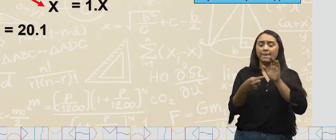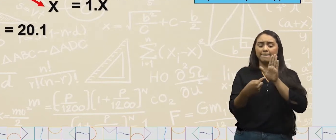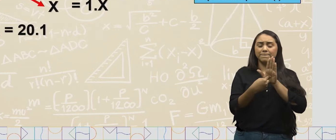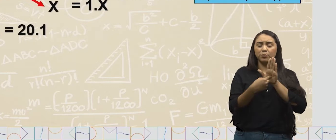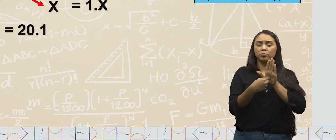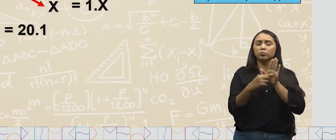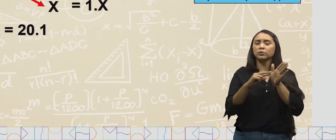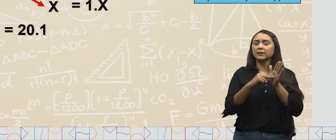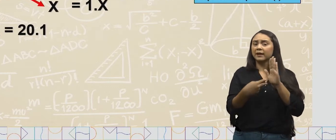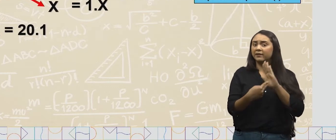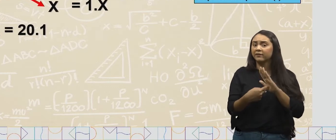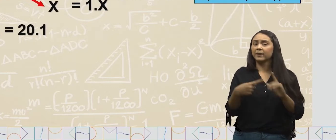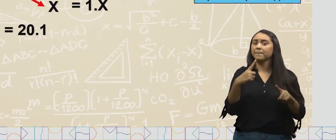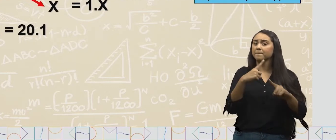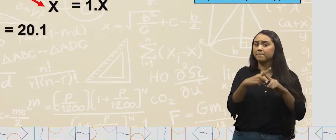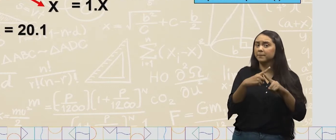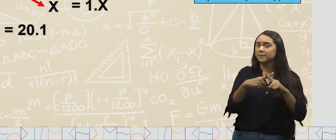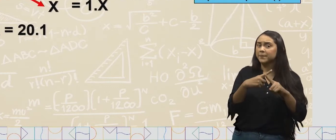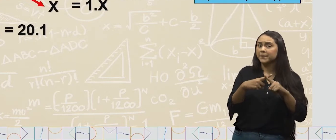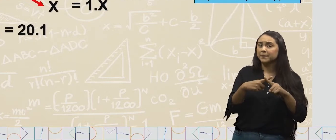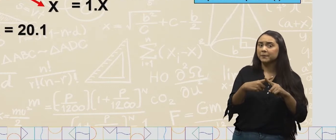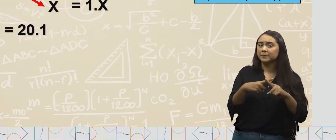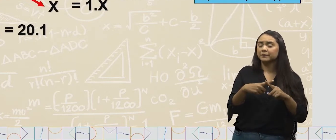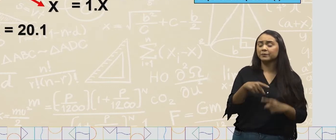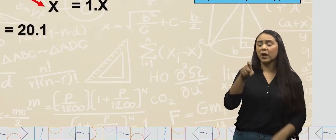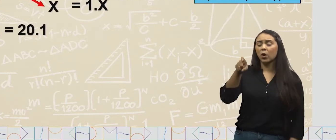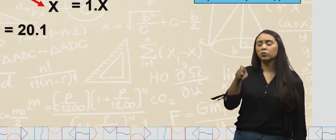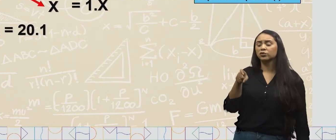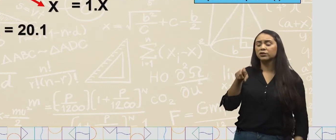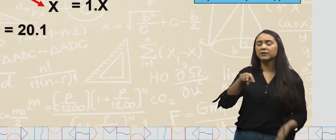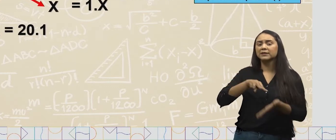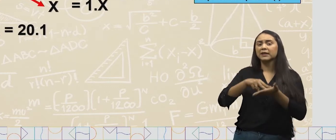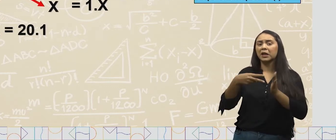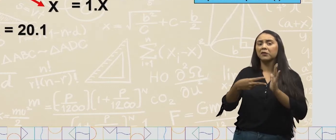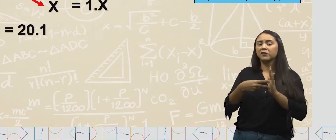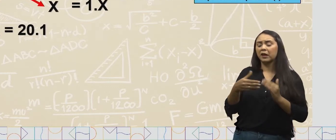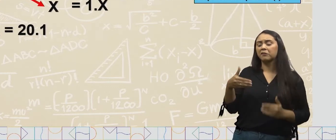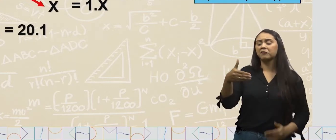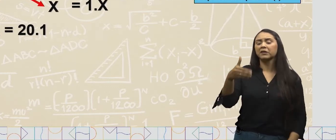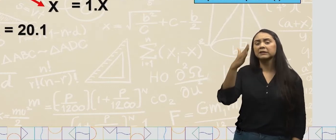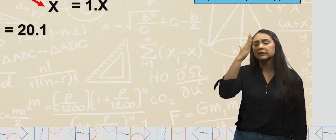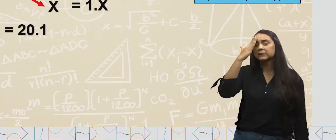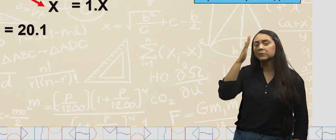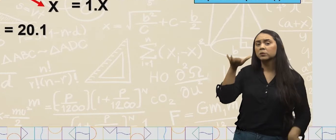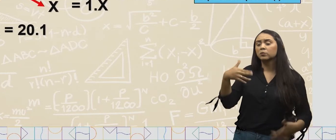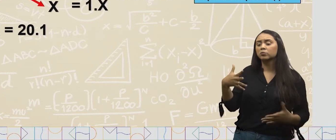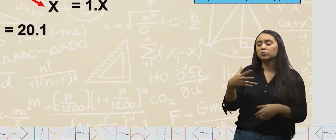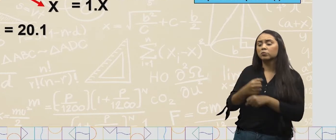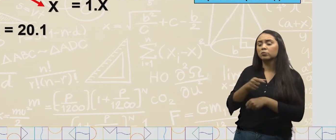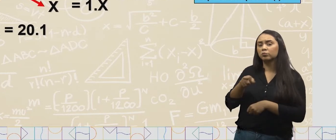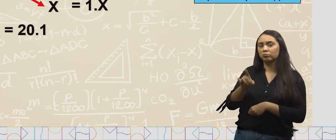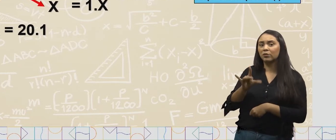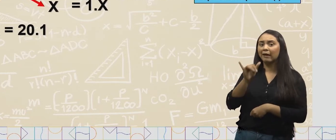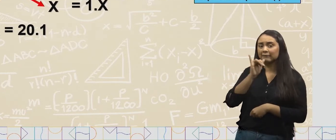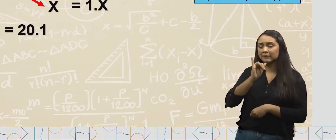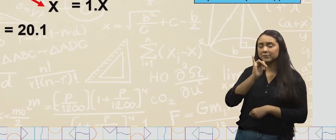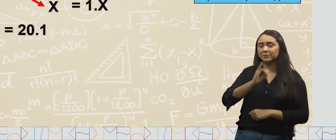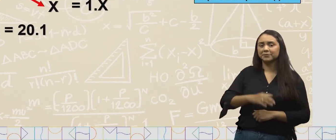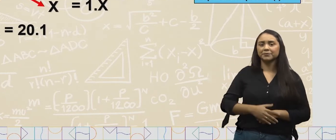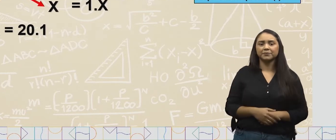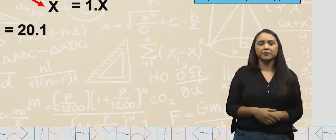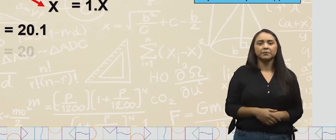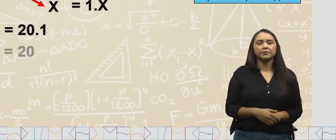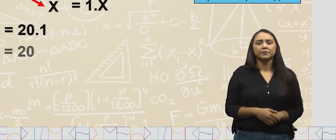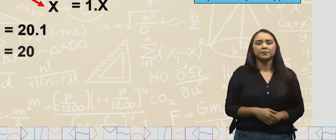é multiplicação e o x é uma variável, que é um número que eu não sei qual é, tá bom? Resolvemos